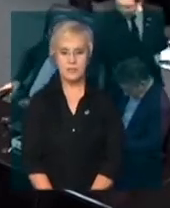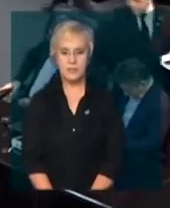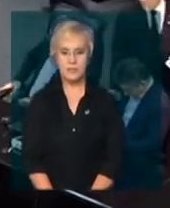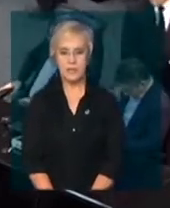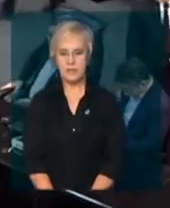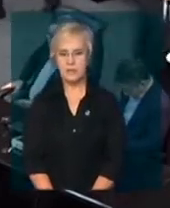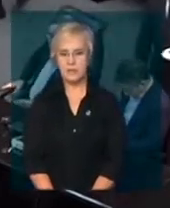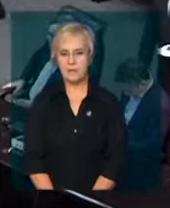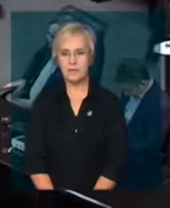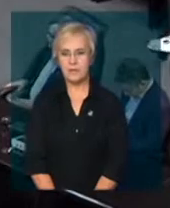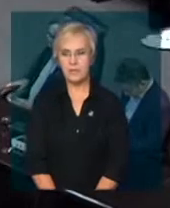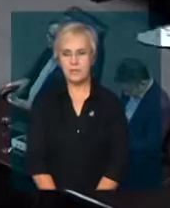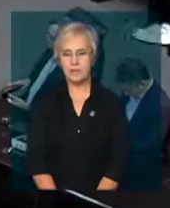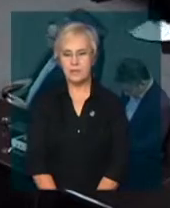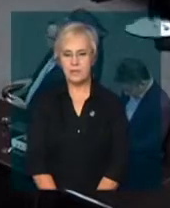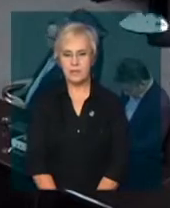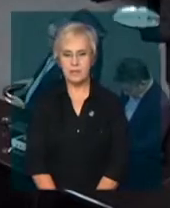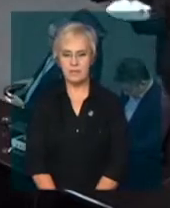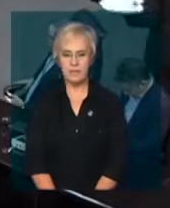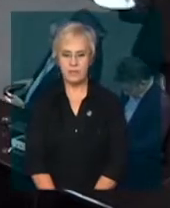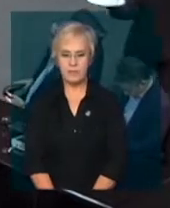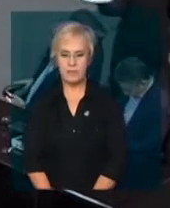Transfiro a condução dos trabalhos desta sessão.